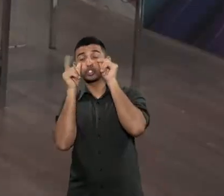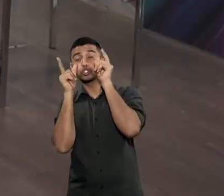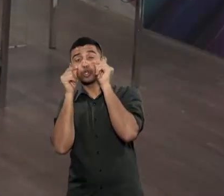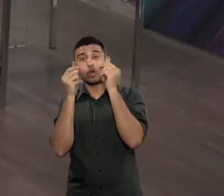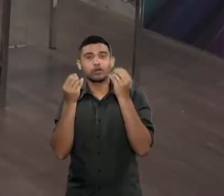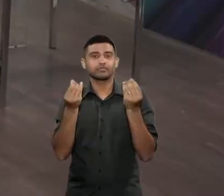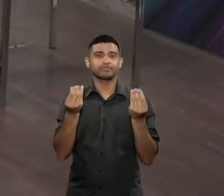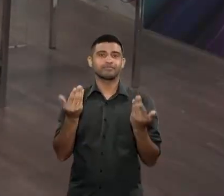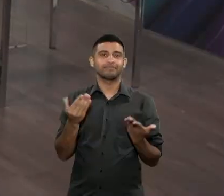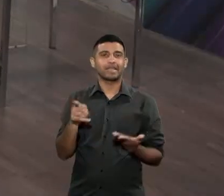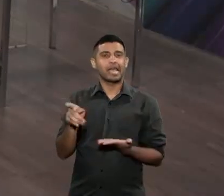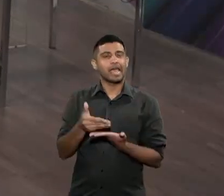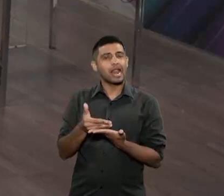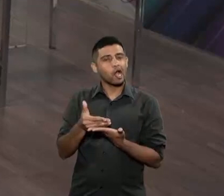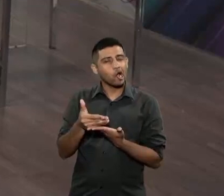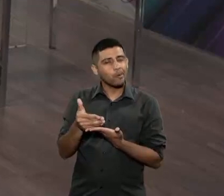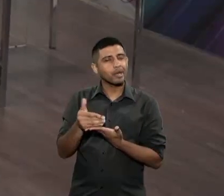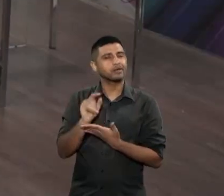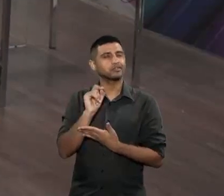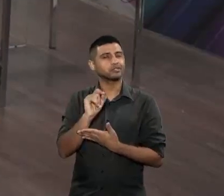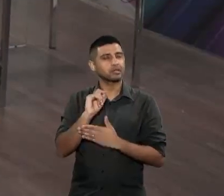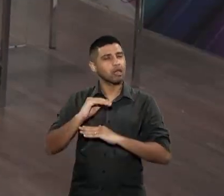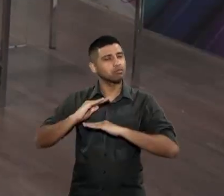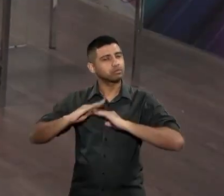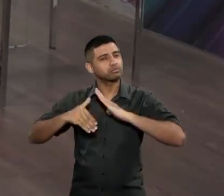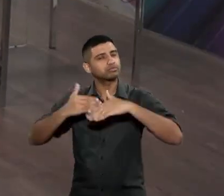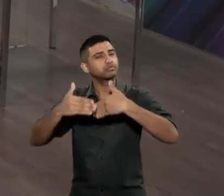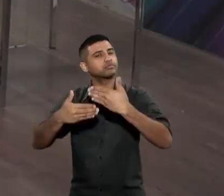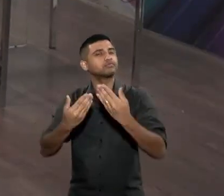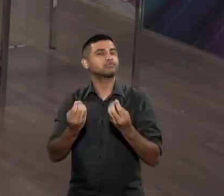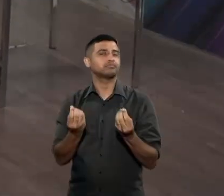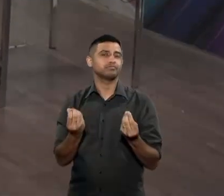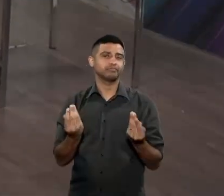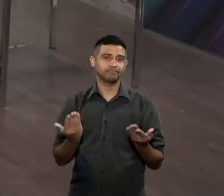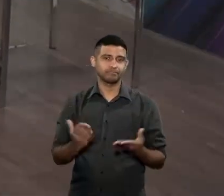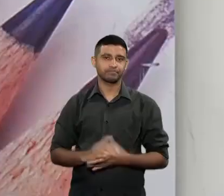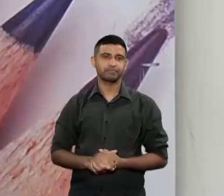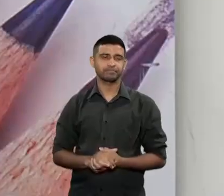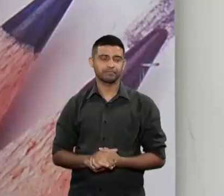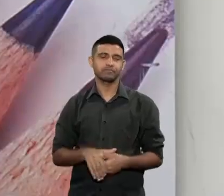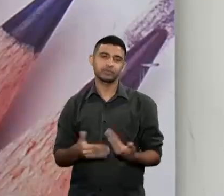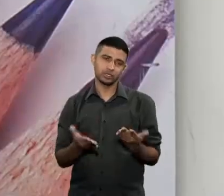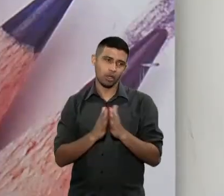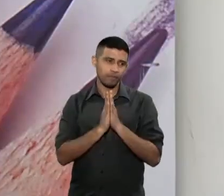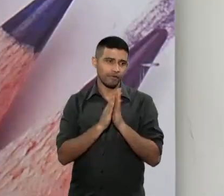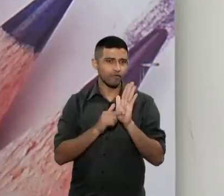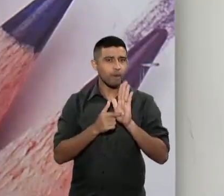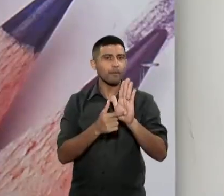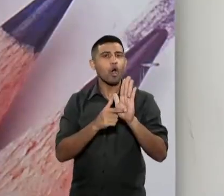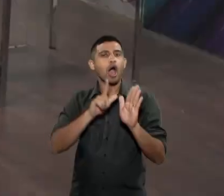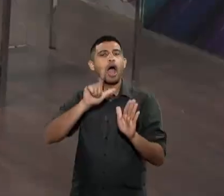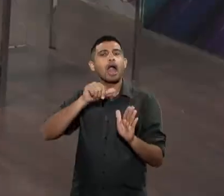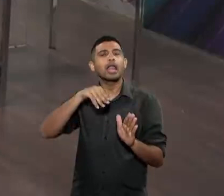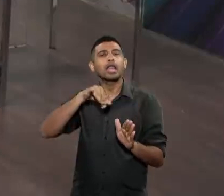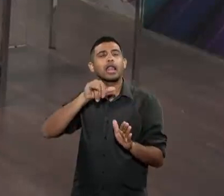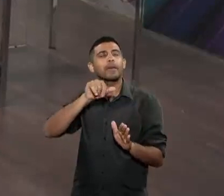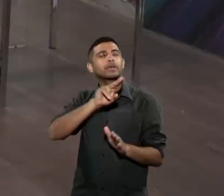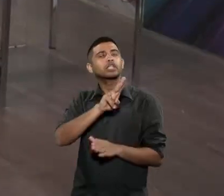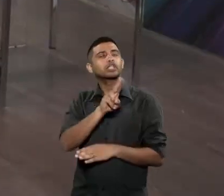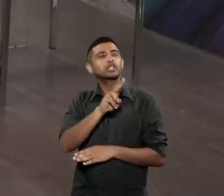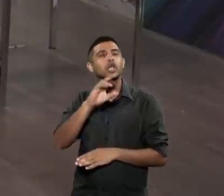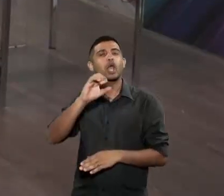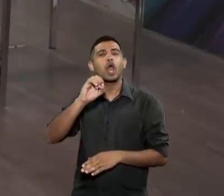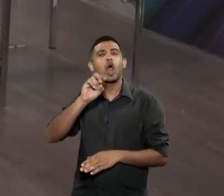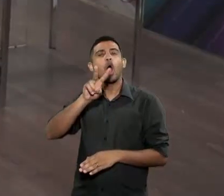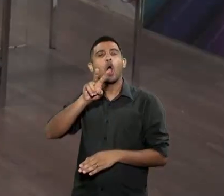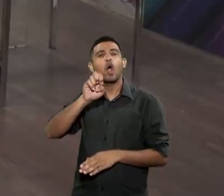sonolenta, estou com sono. Aí a criança começa, depois de um tempo, Então, mostra agora com a lâmina. Qual é o nome dessa lâmina?